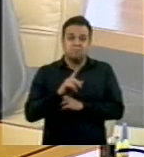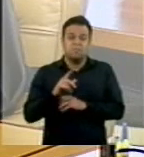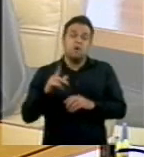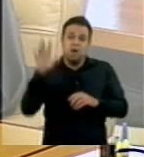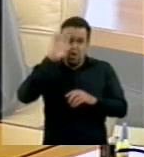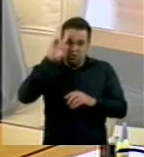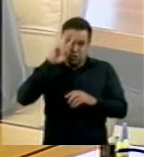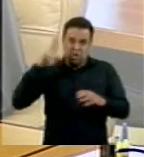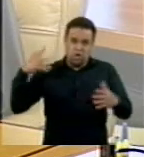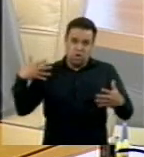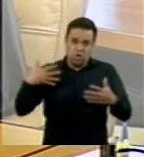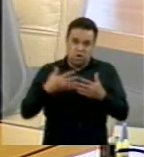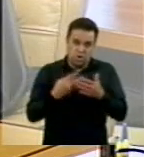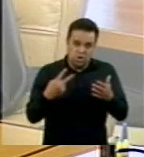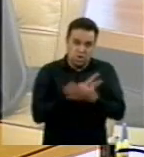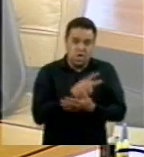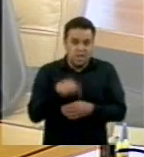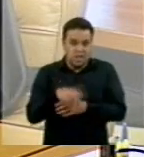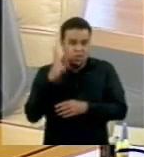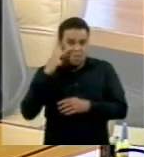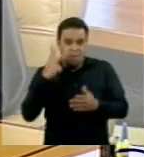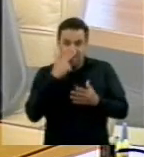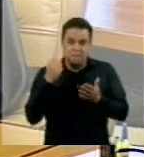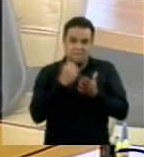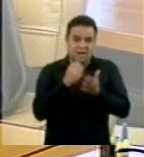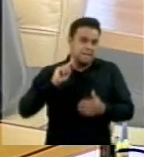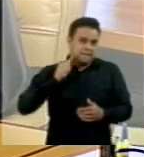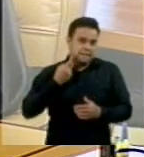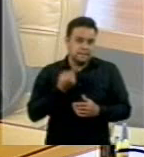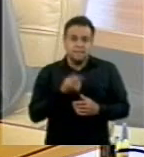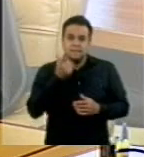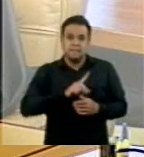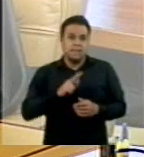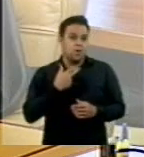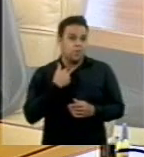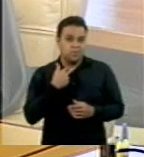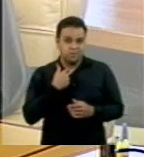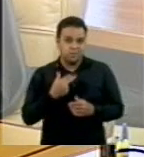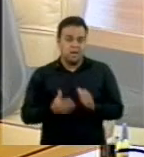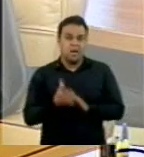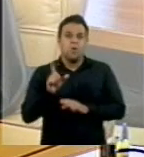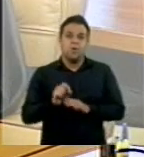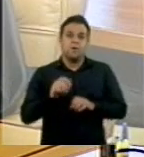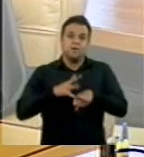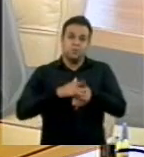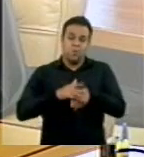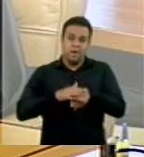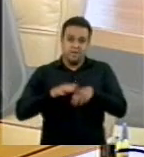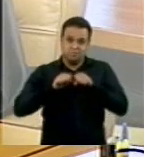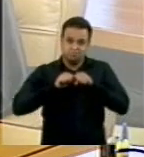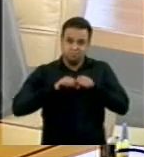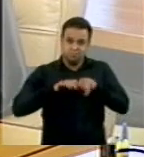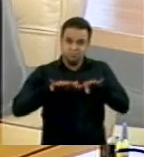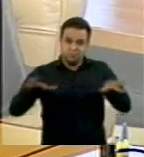se reputa como sexualidade normal seria inalcançável pelas enfermidades transmissíveis